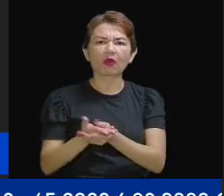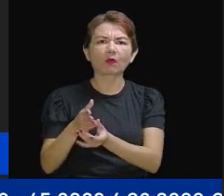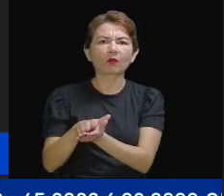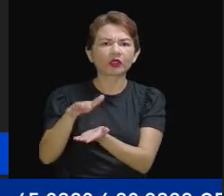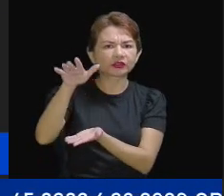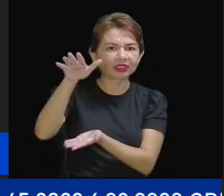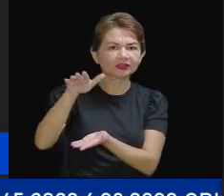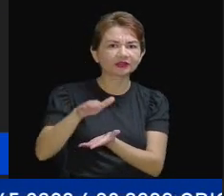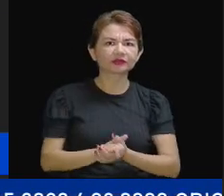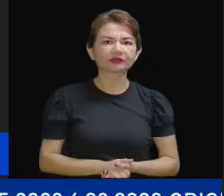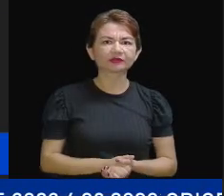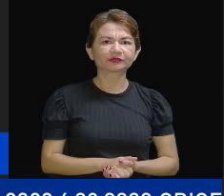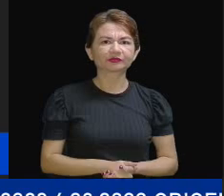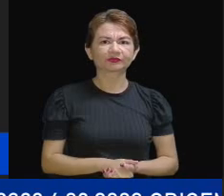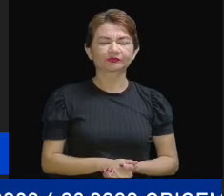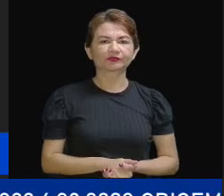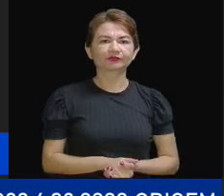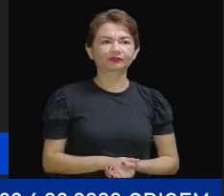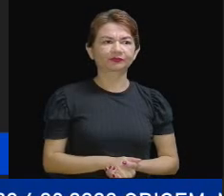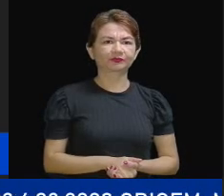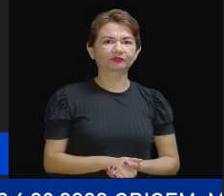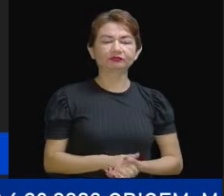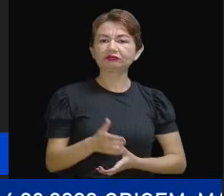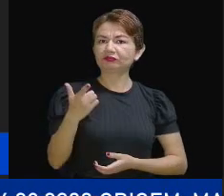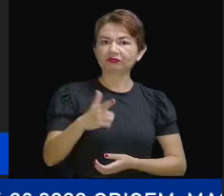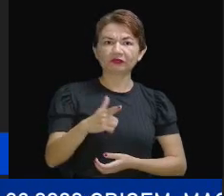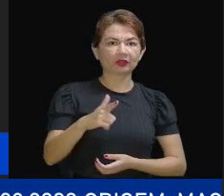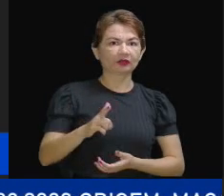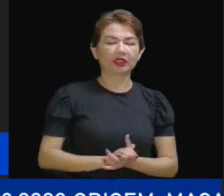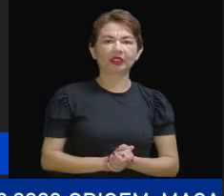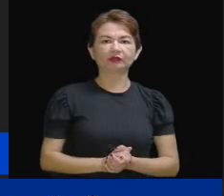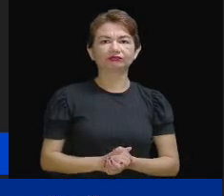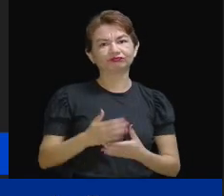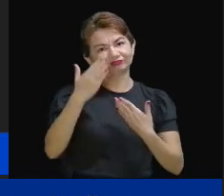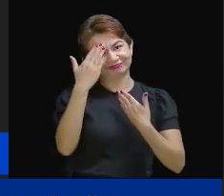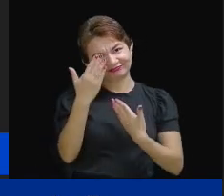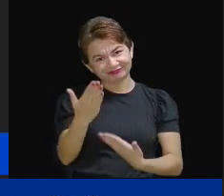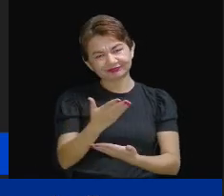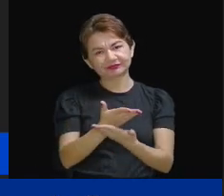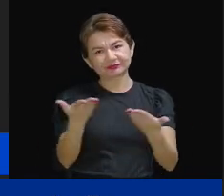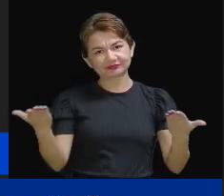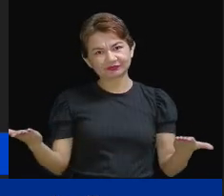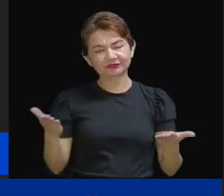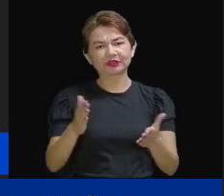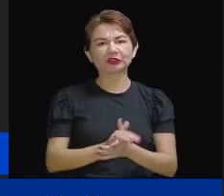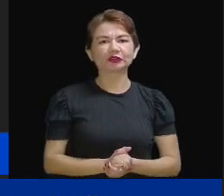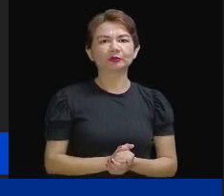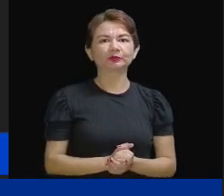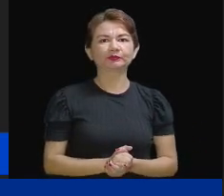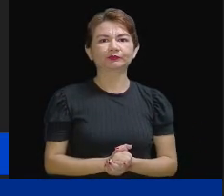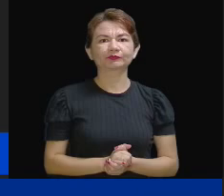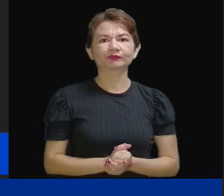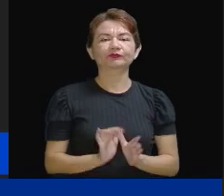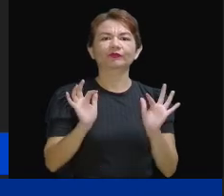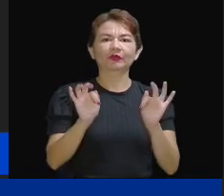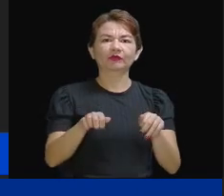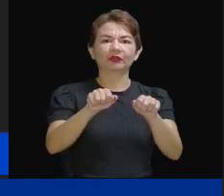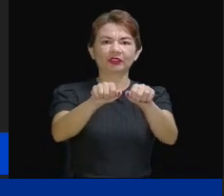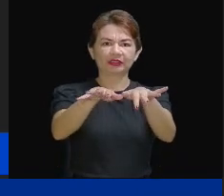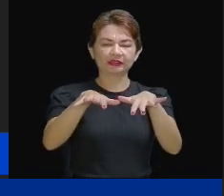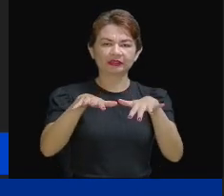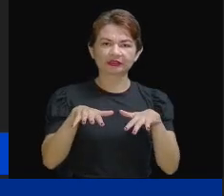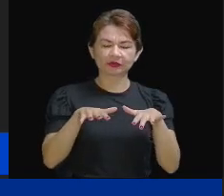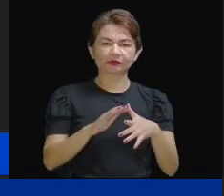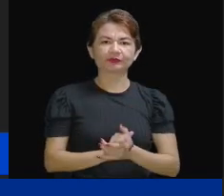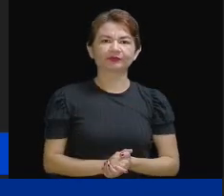julgada nessa sessão. Não havendo, então, eu agradeço a presença de todos e todas e declaro